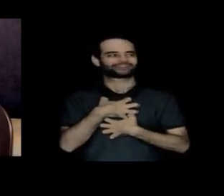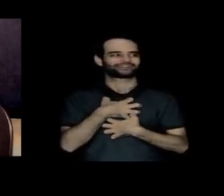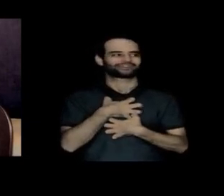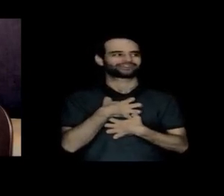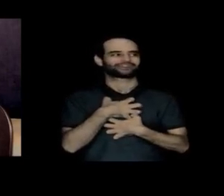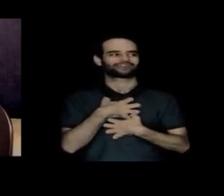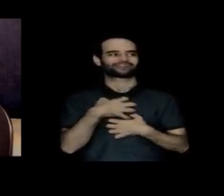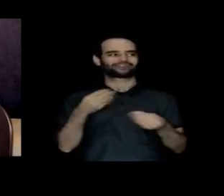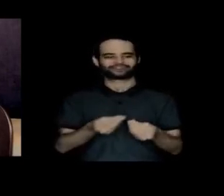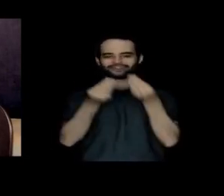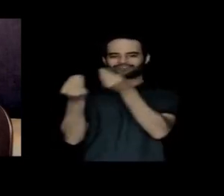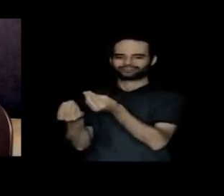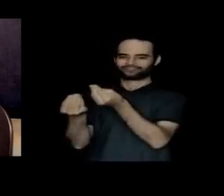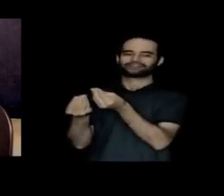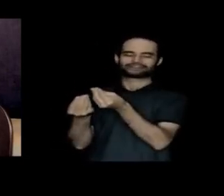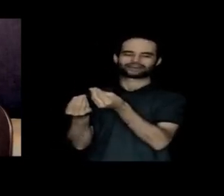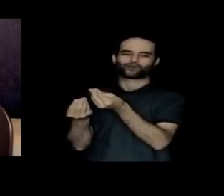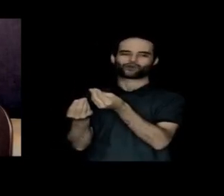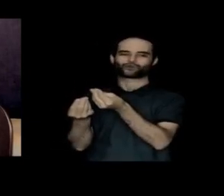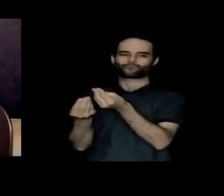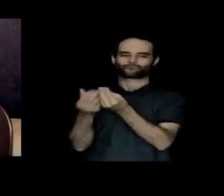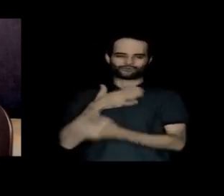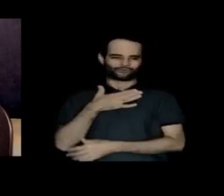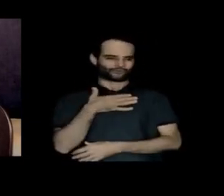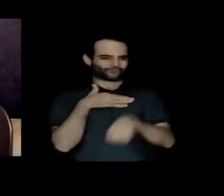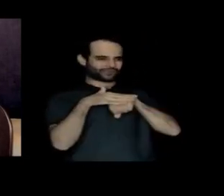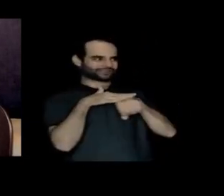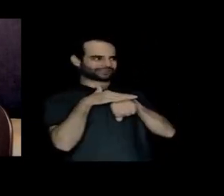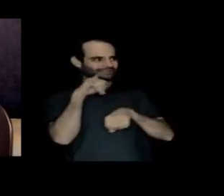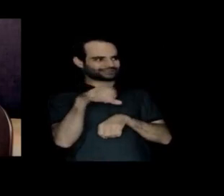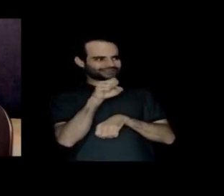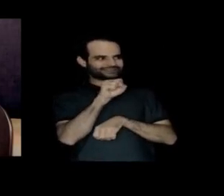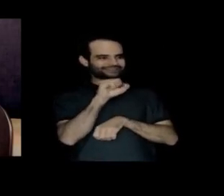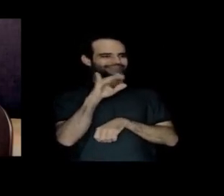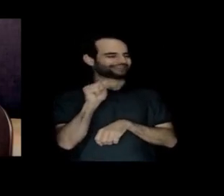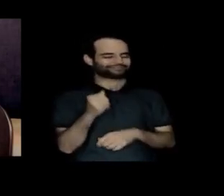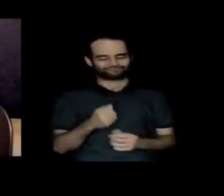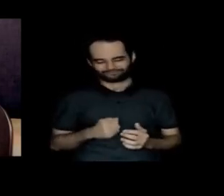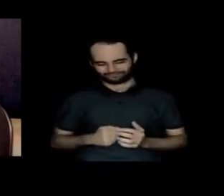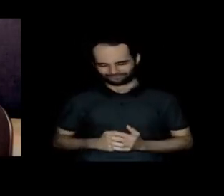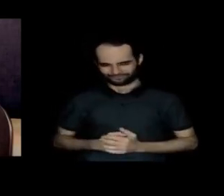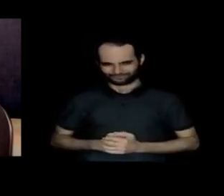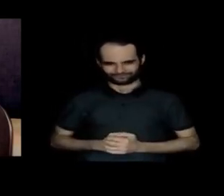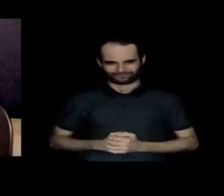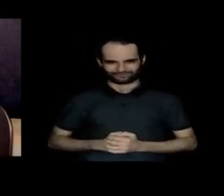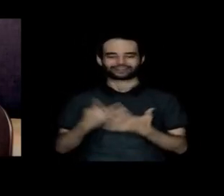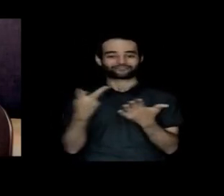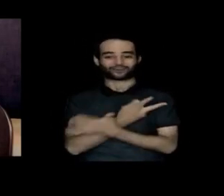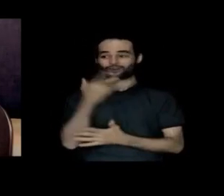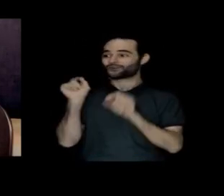passei. E aí me entregou o telefone pra eu falar com a Jéssica. E não era a Jéssica.